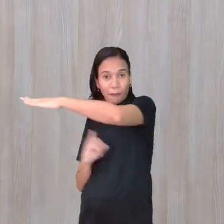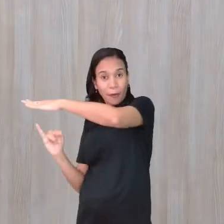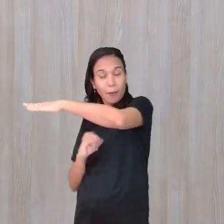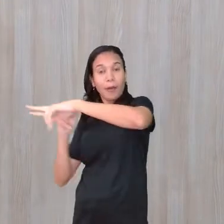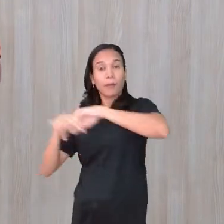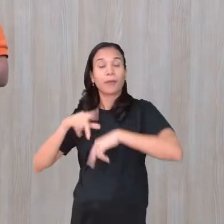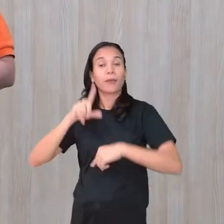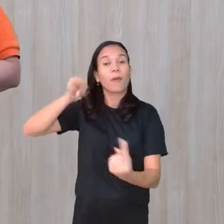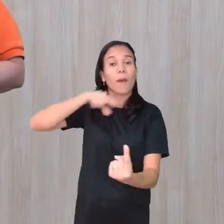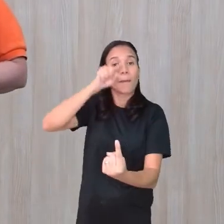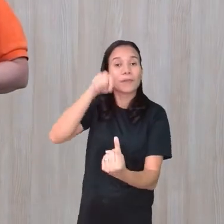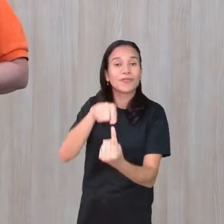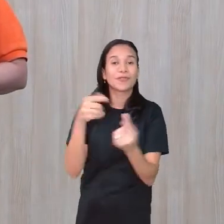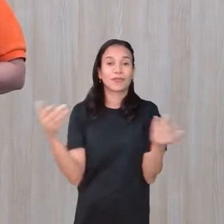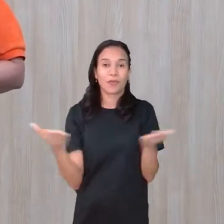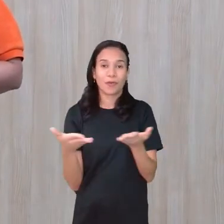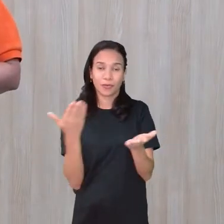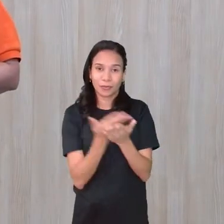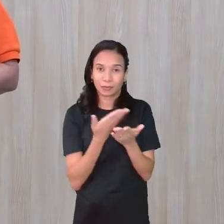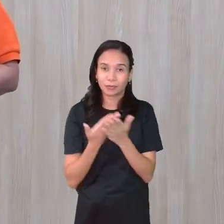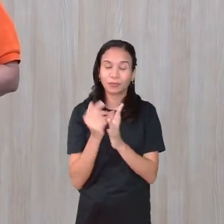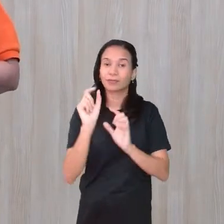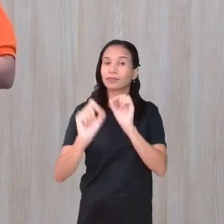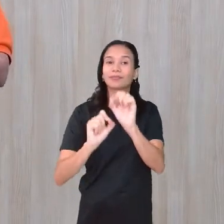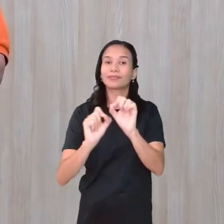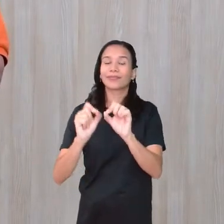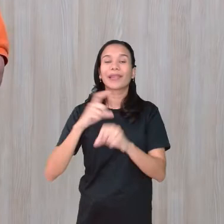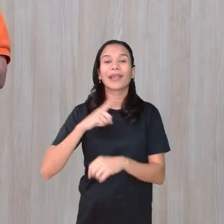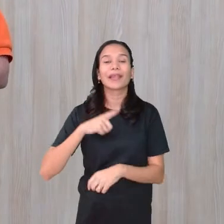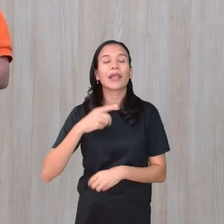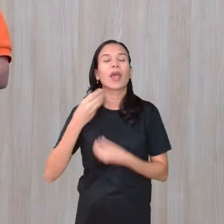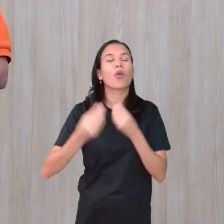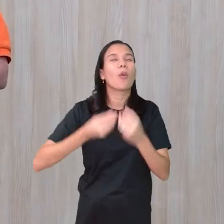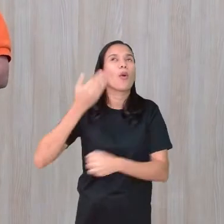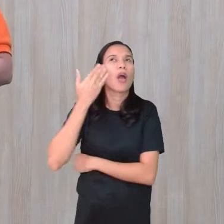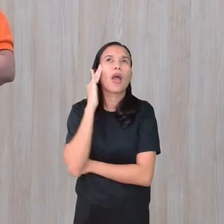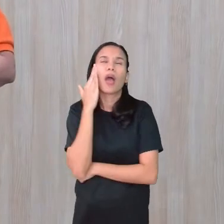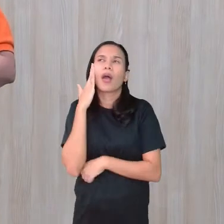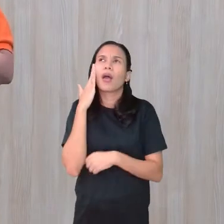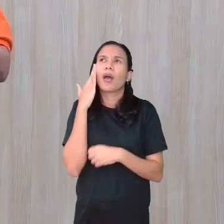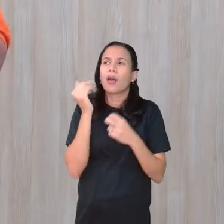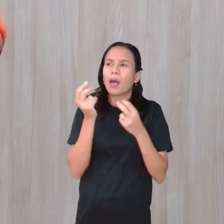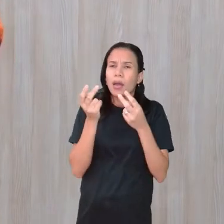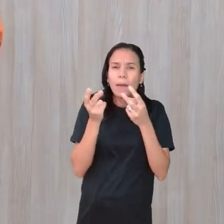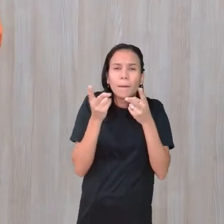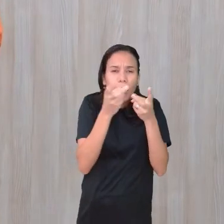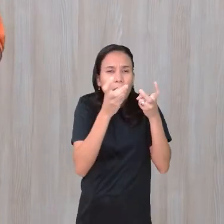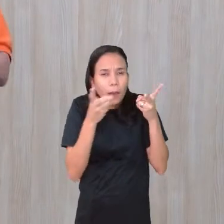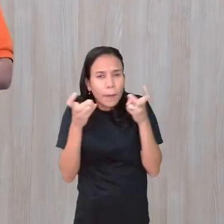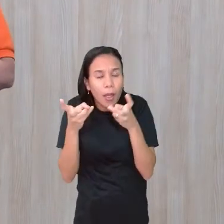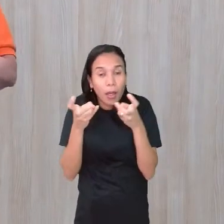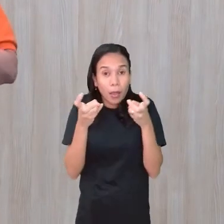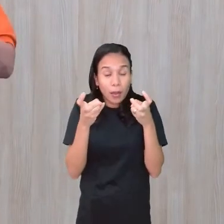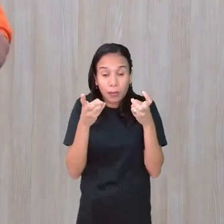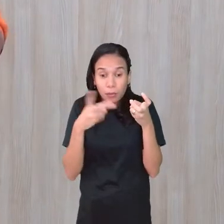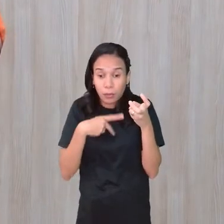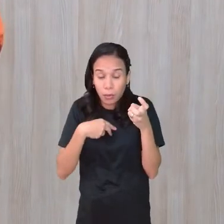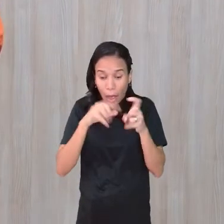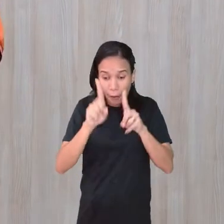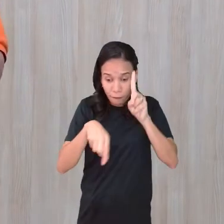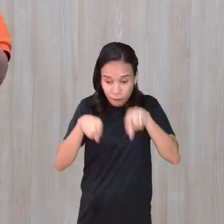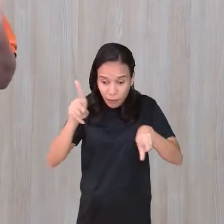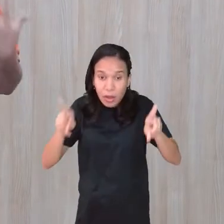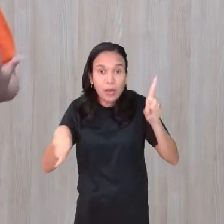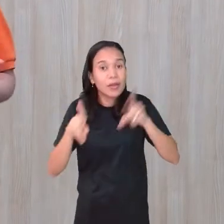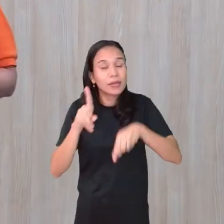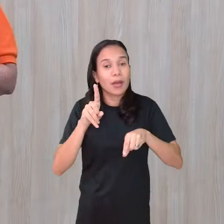nosso objetivo hoje, é levar vocês a entenderem, não é? A perceberem essa